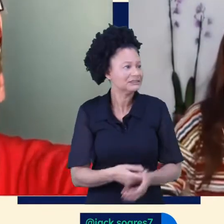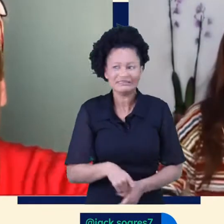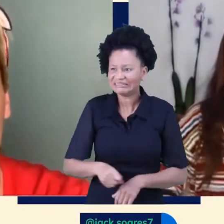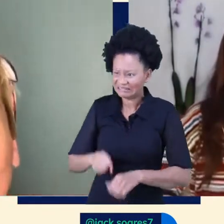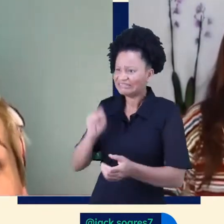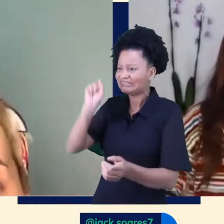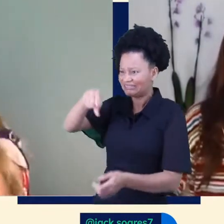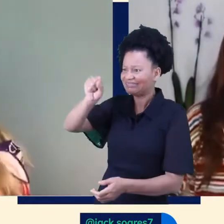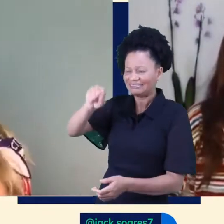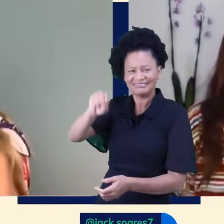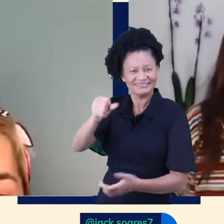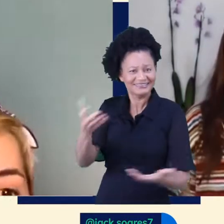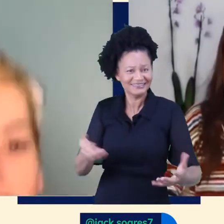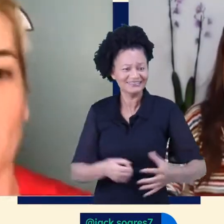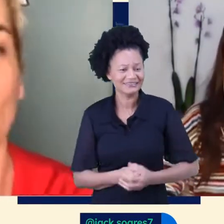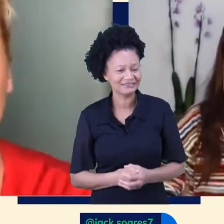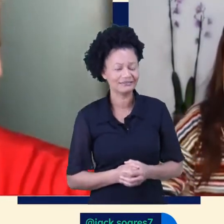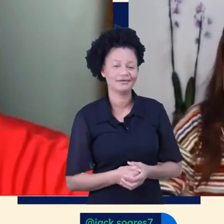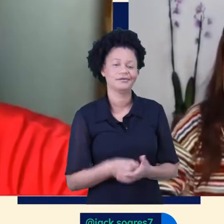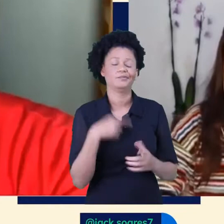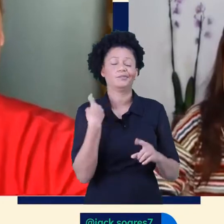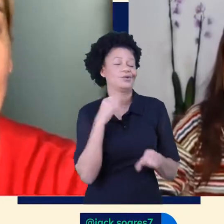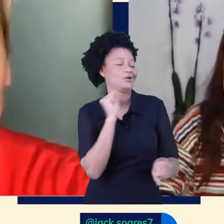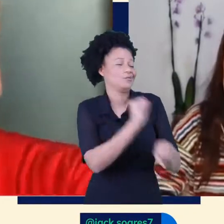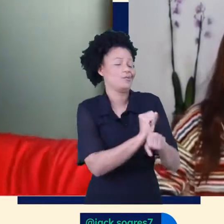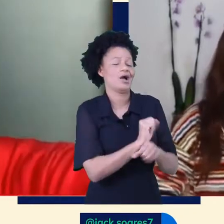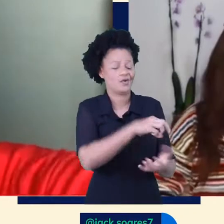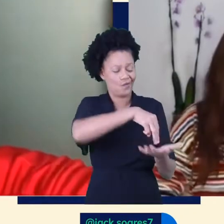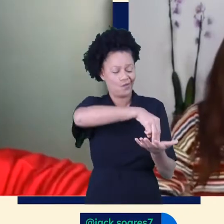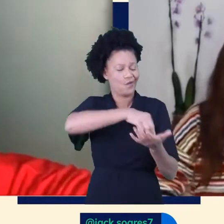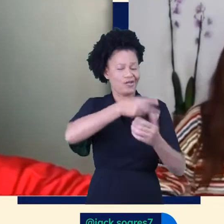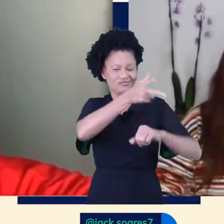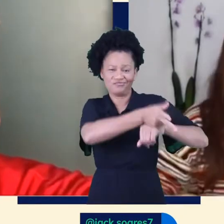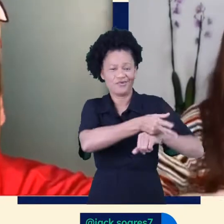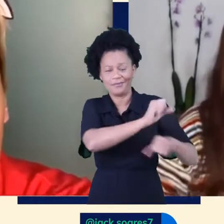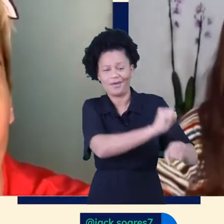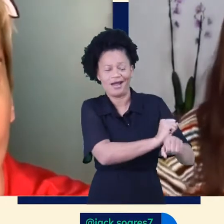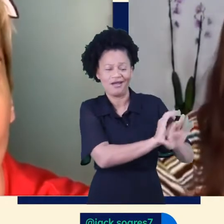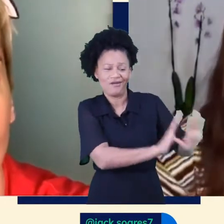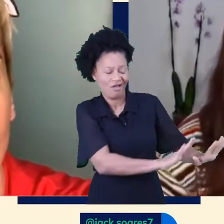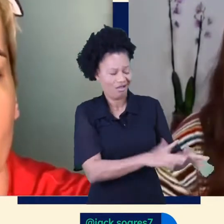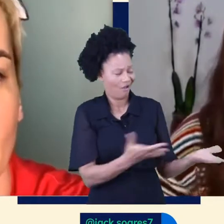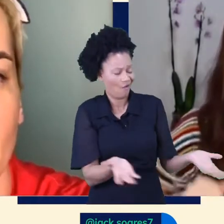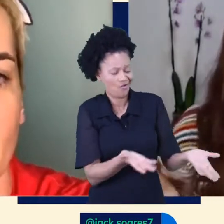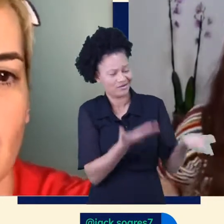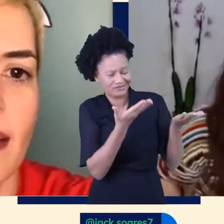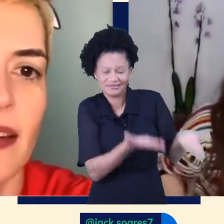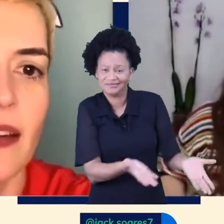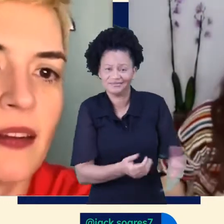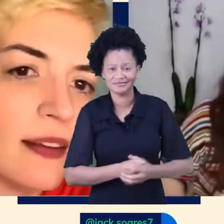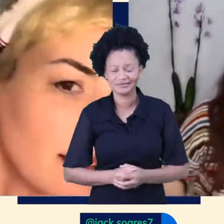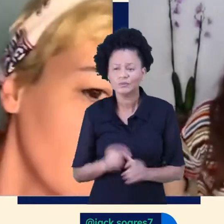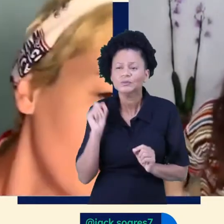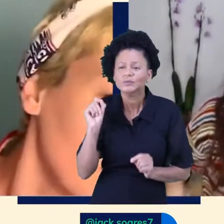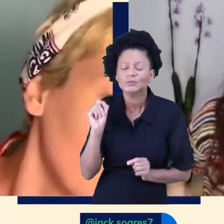Tá mesmo. Tá vendo? Muito tempo sem trabalhar. Ele tá doido, né? Agora, o que faz pra ele...